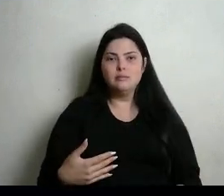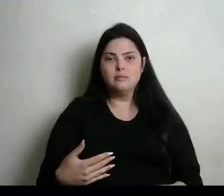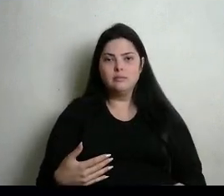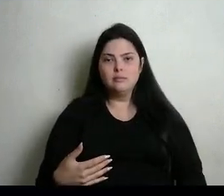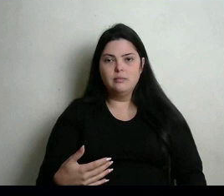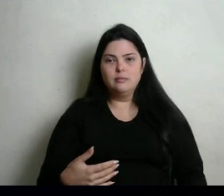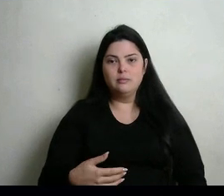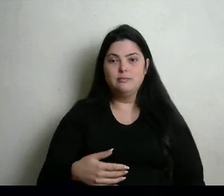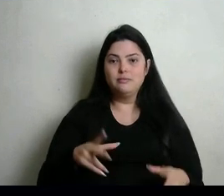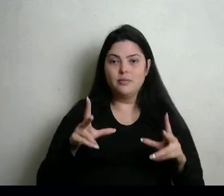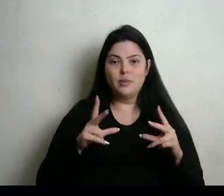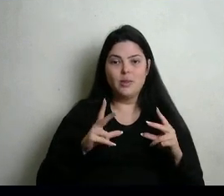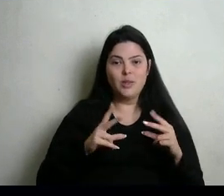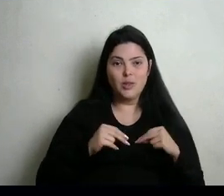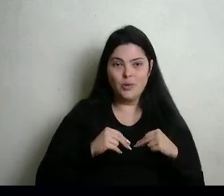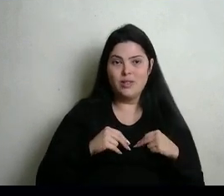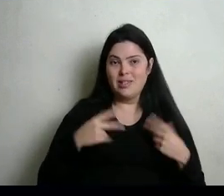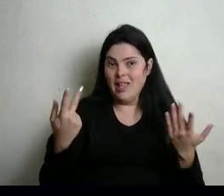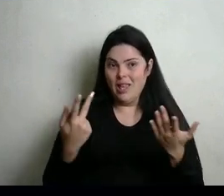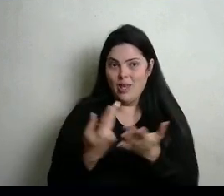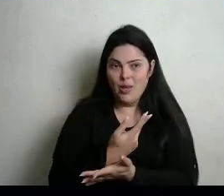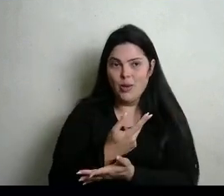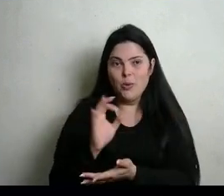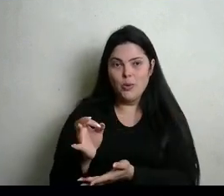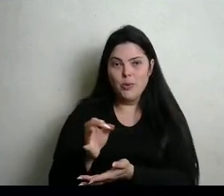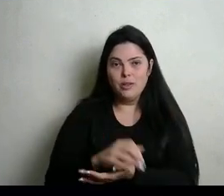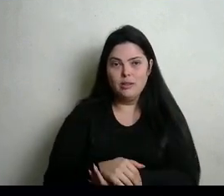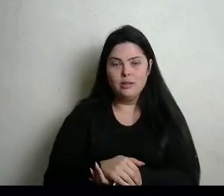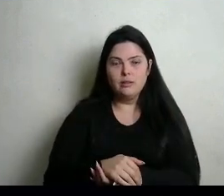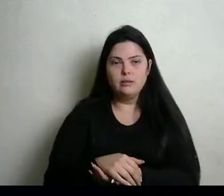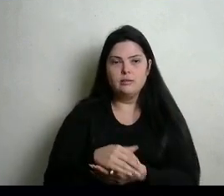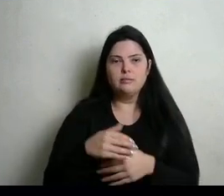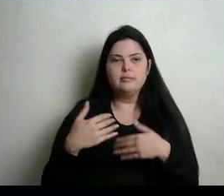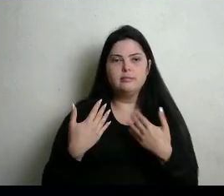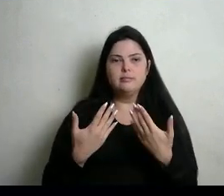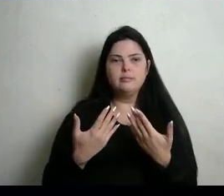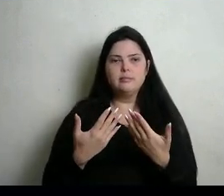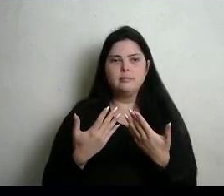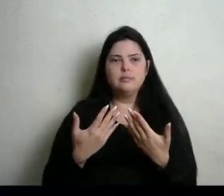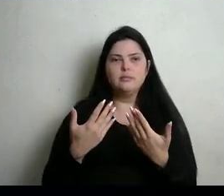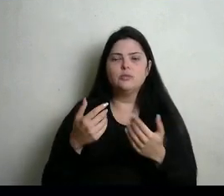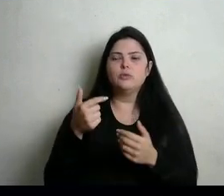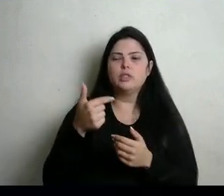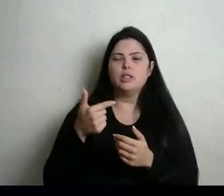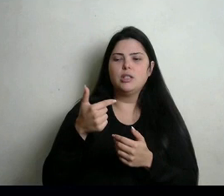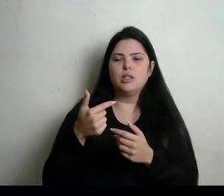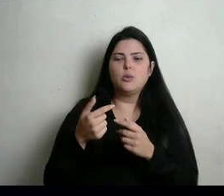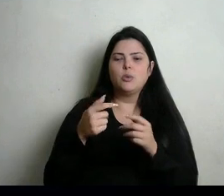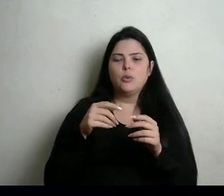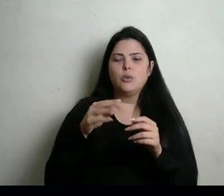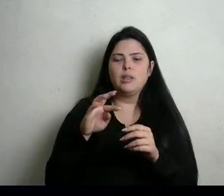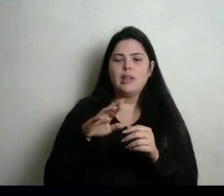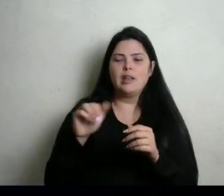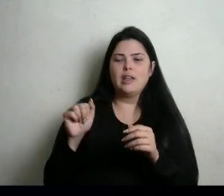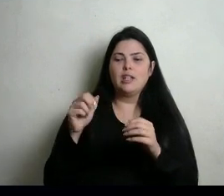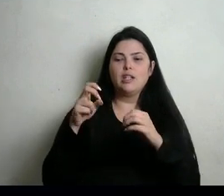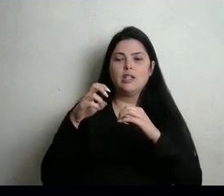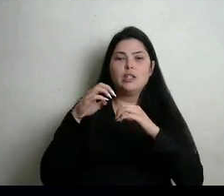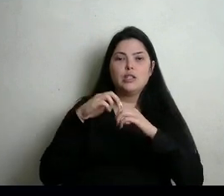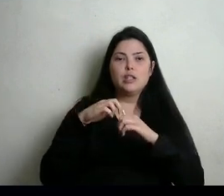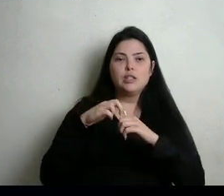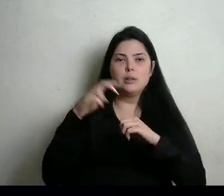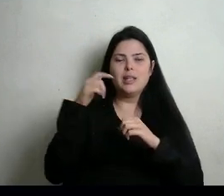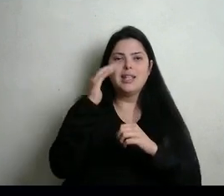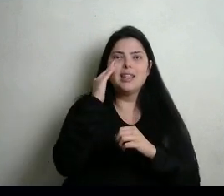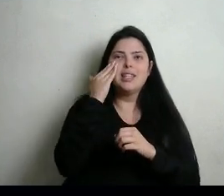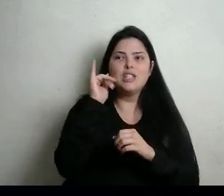Putz, ferrou, né? Aí o segundo ali é do TR, diz: ChatGPT entende imagens e pode